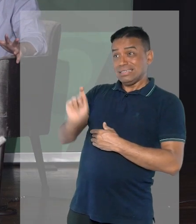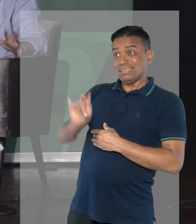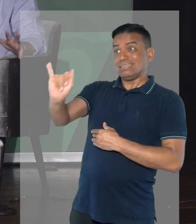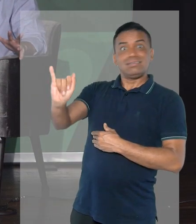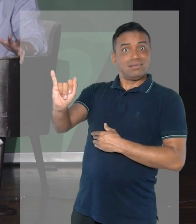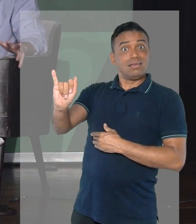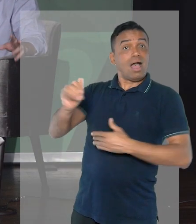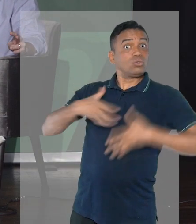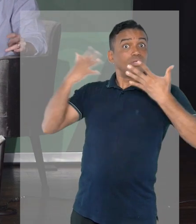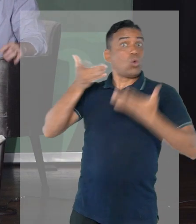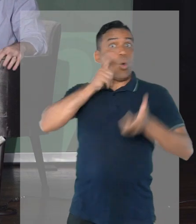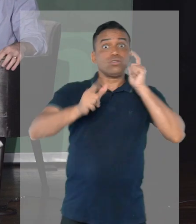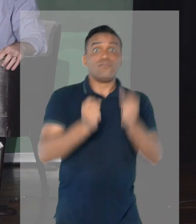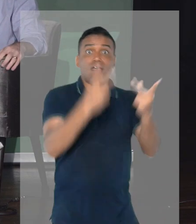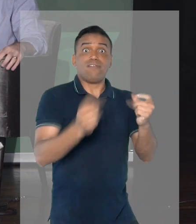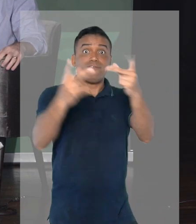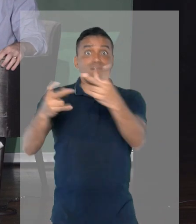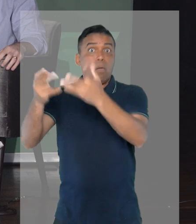poeta conseguir isso no Brasil. Né?